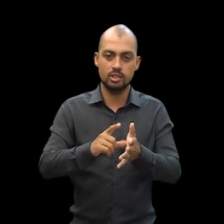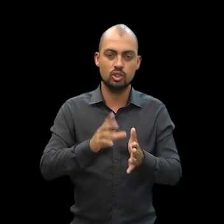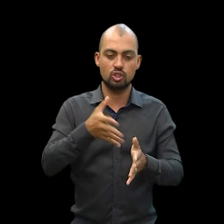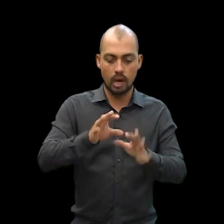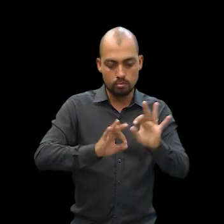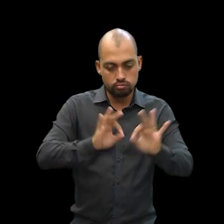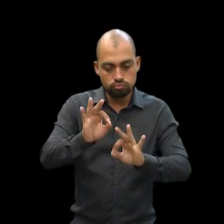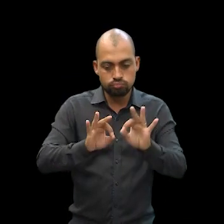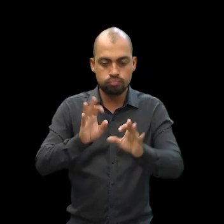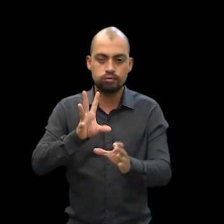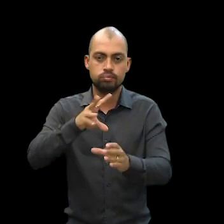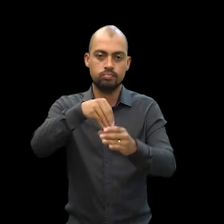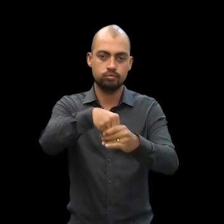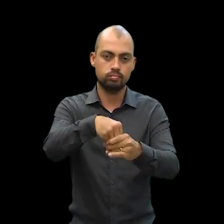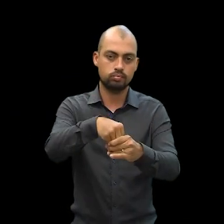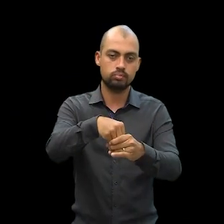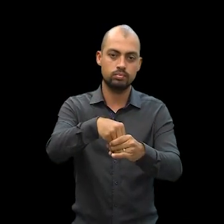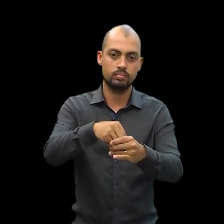início.